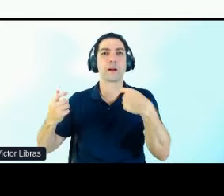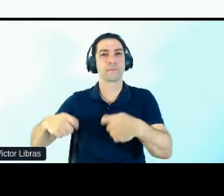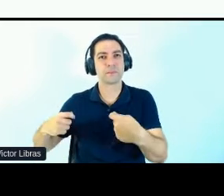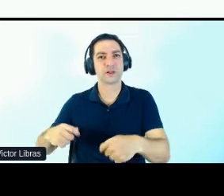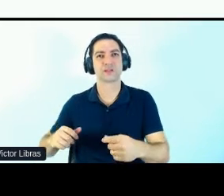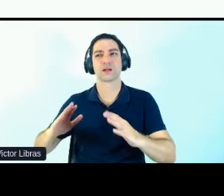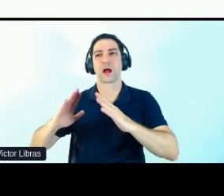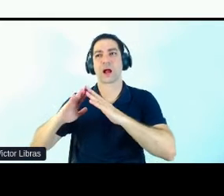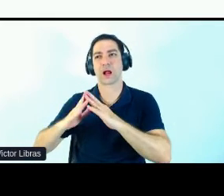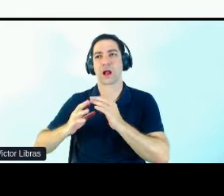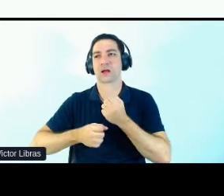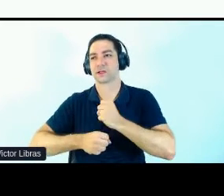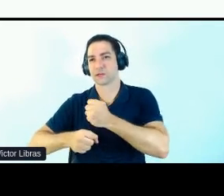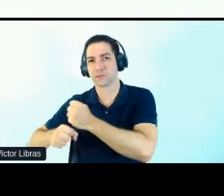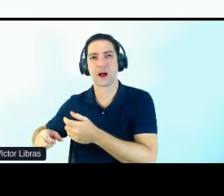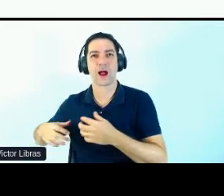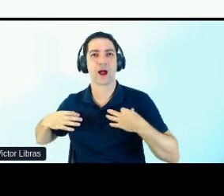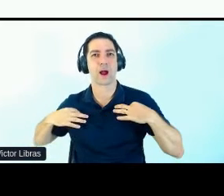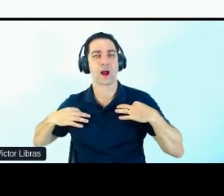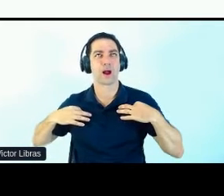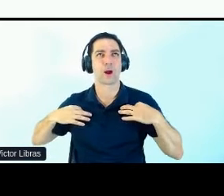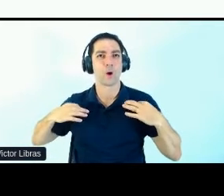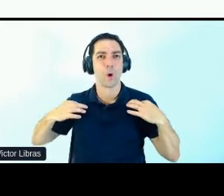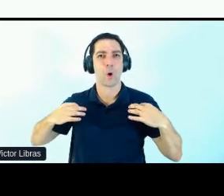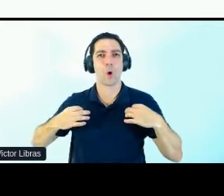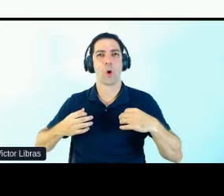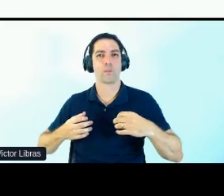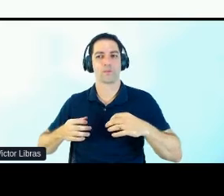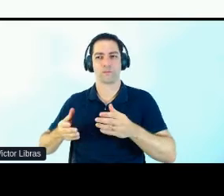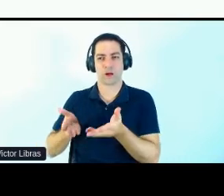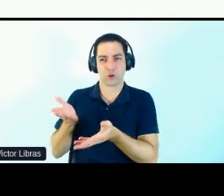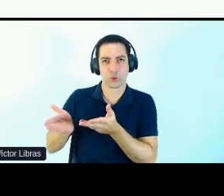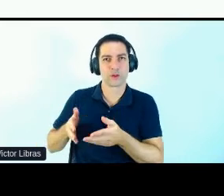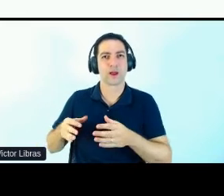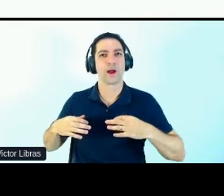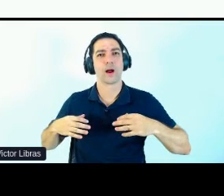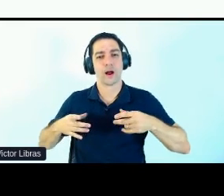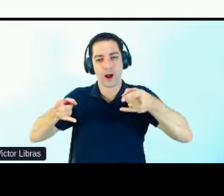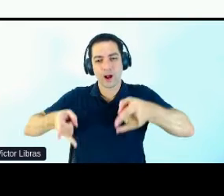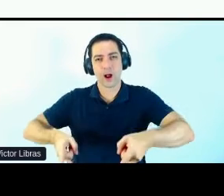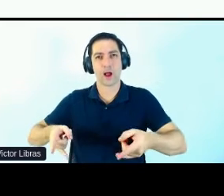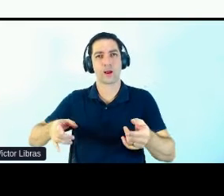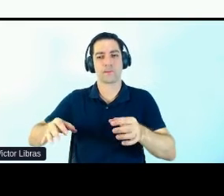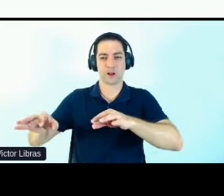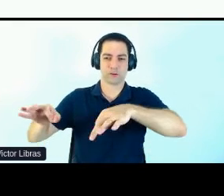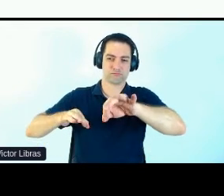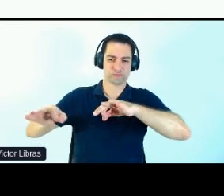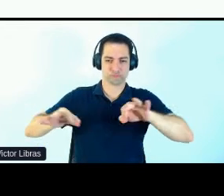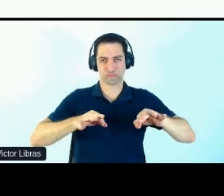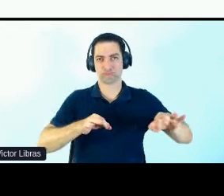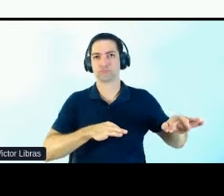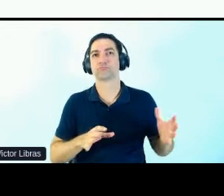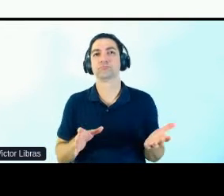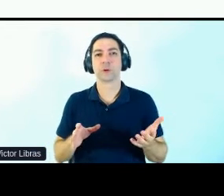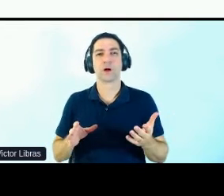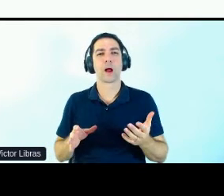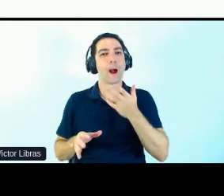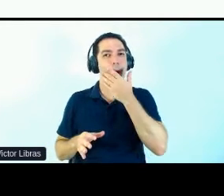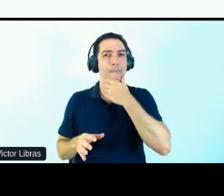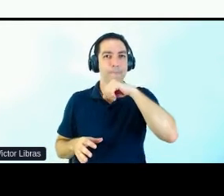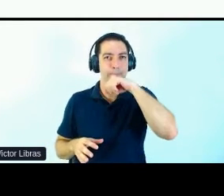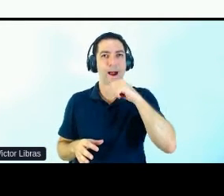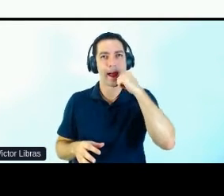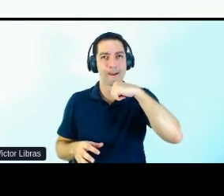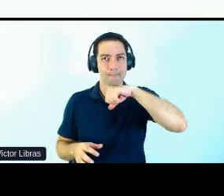louça, arrumar a cama. Porque se ela não fizer, ela tá errada, né? Isso é uma cobrança que vem dos próprios pais, vem da própria